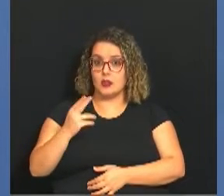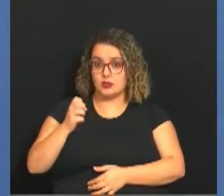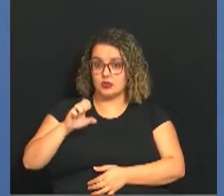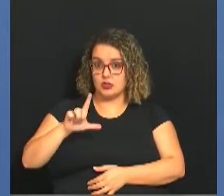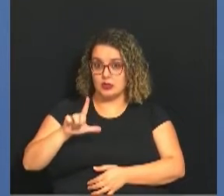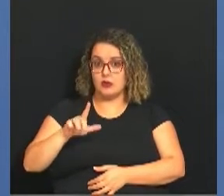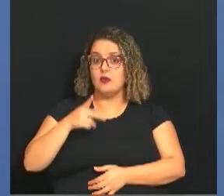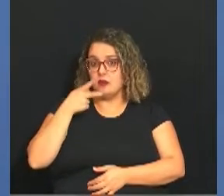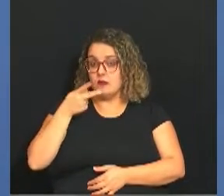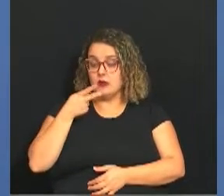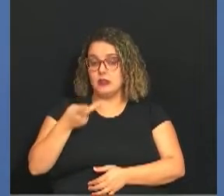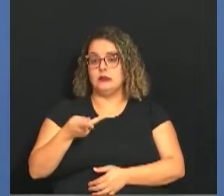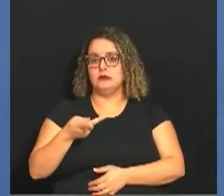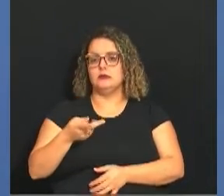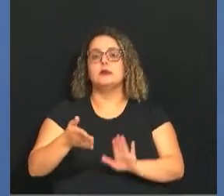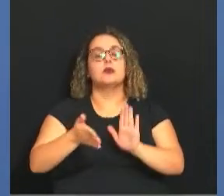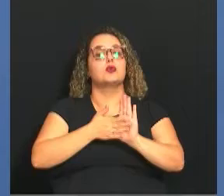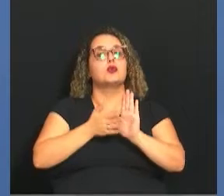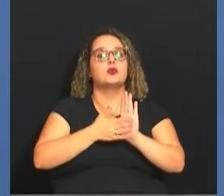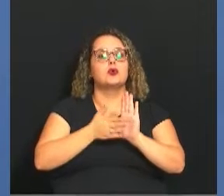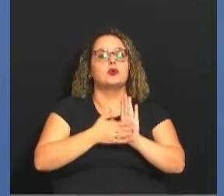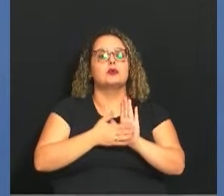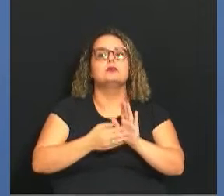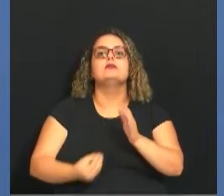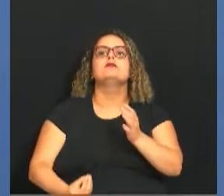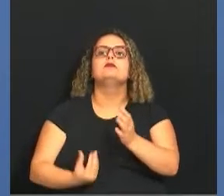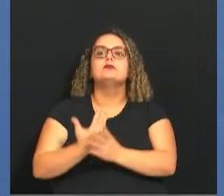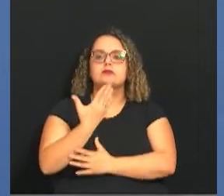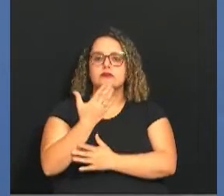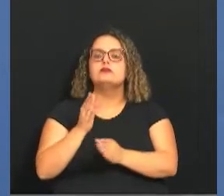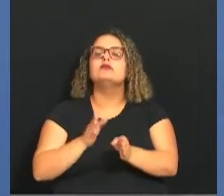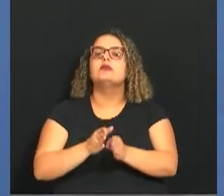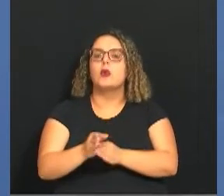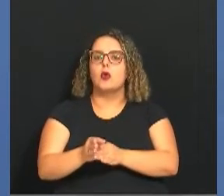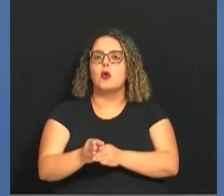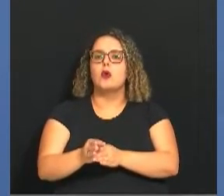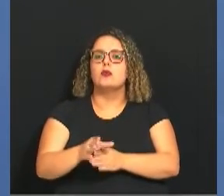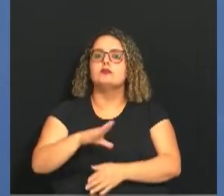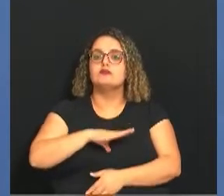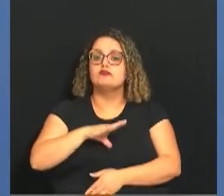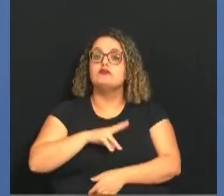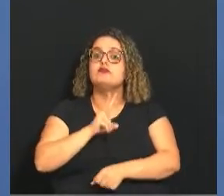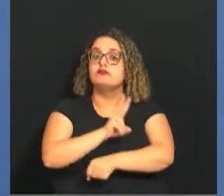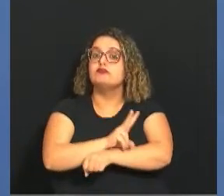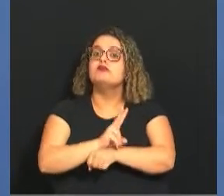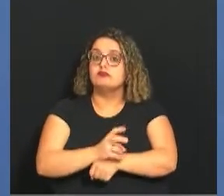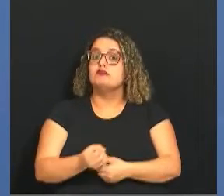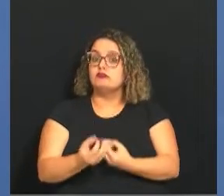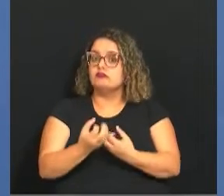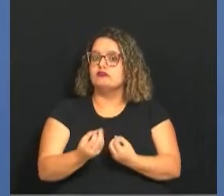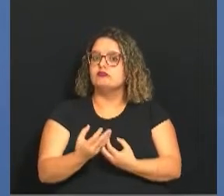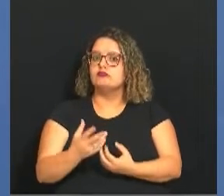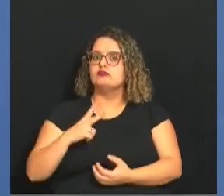informações porque a proposta é a criação de um Conselho Municipal de Proteção de Dados Pessoais.